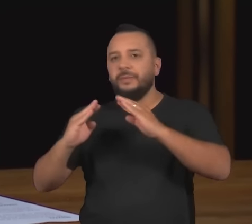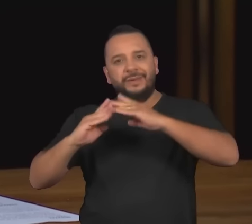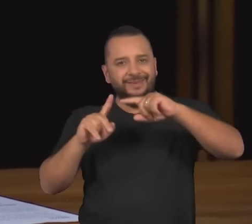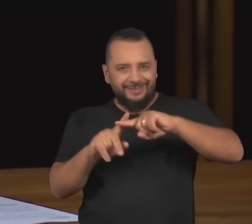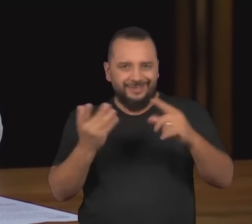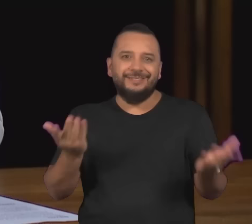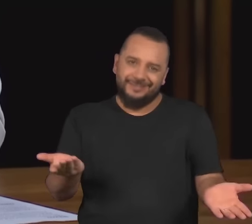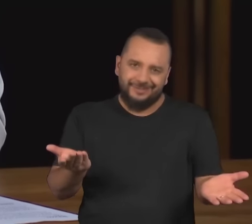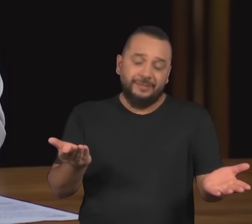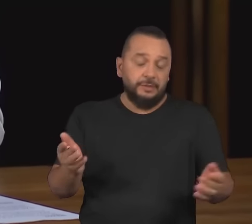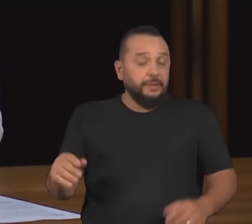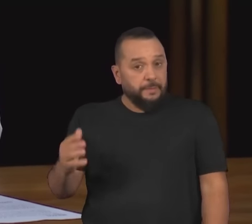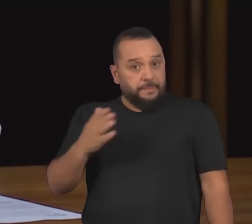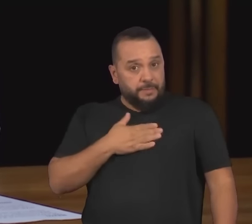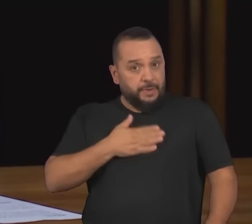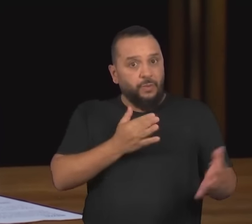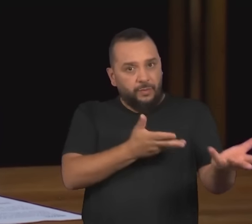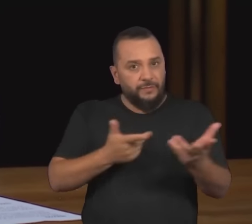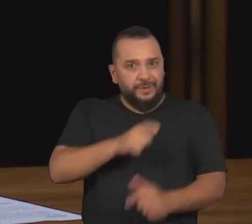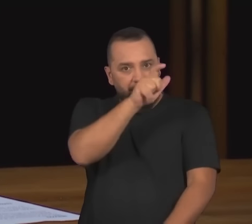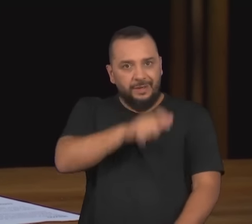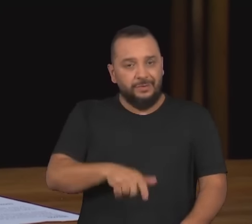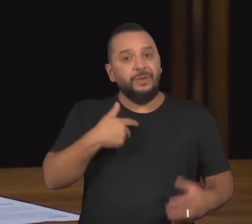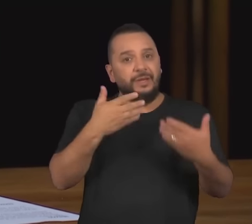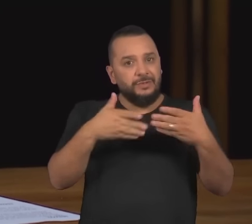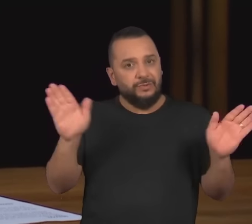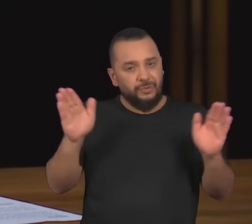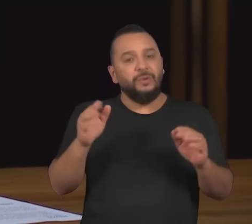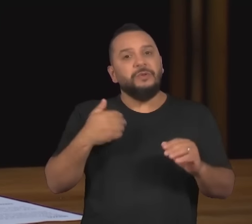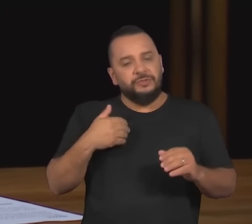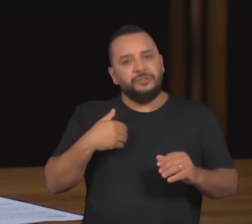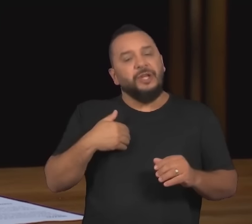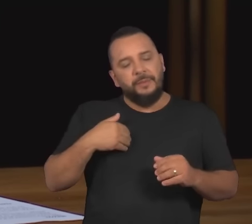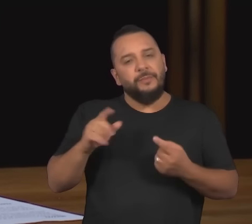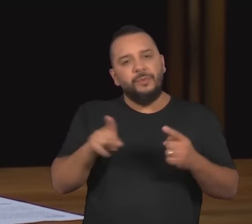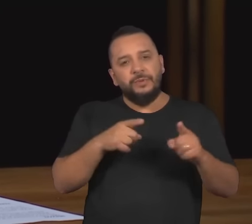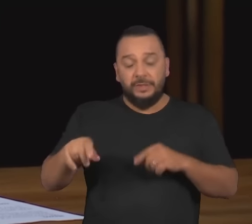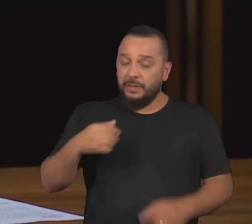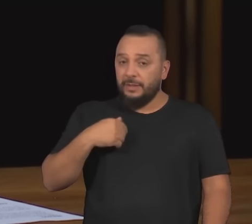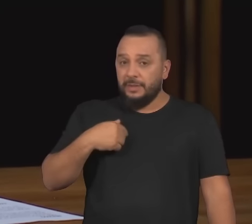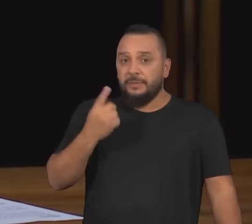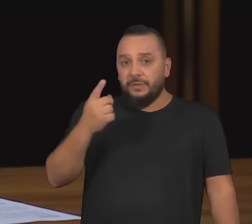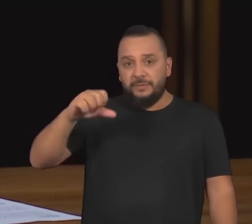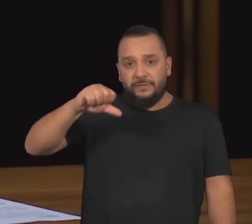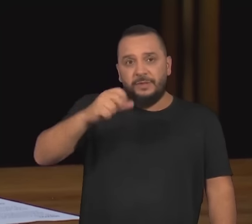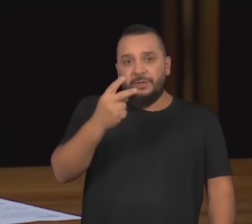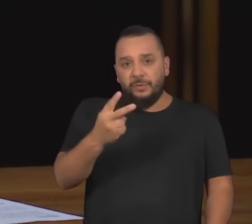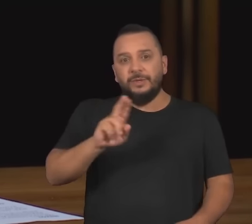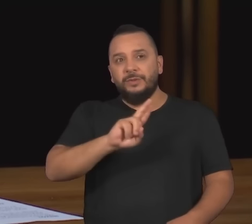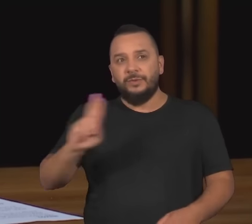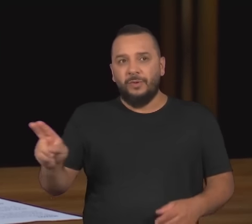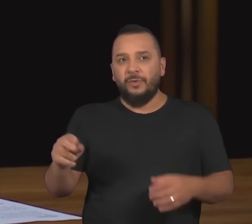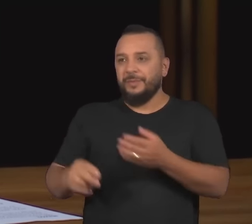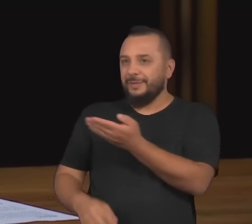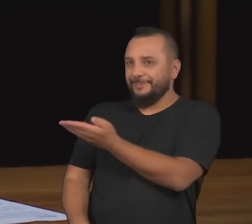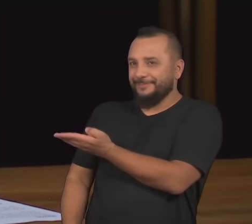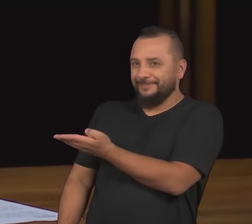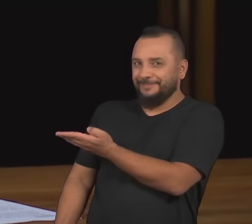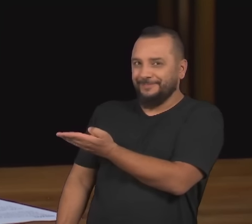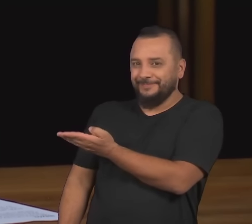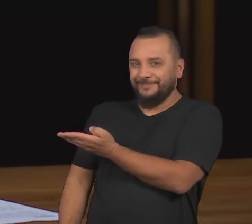O primeiro álbum do meu convidado, lançado em 92, se chama Fora da Grey. Mais de 3 décadas